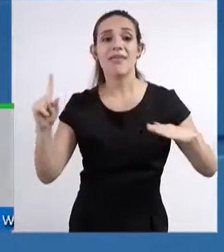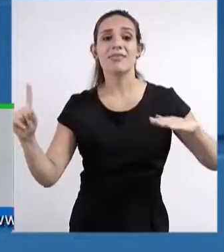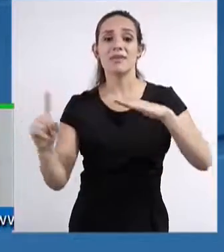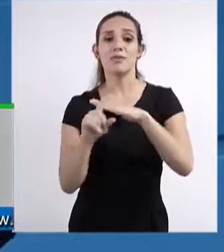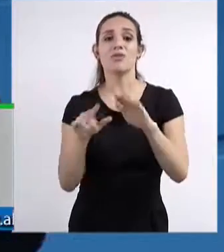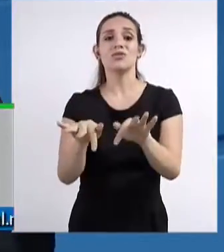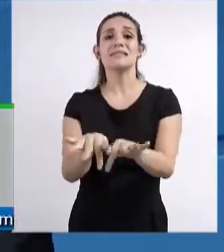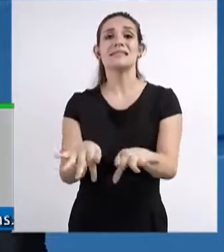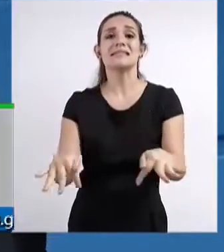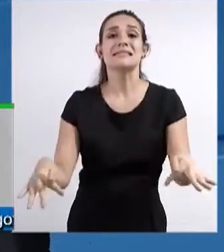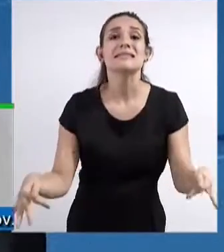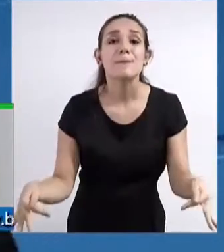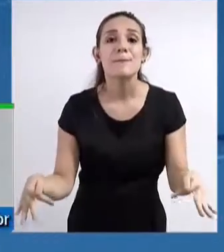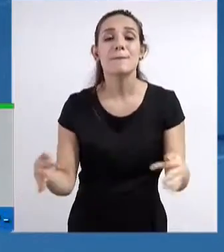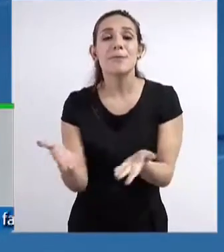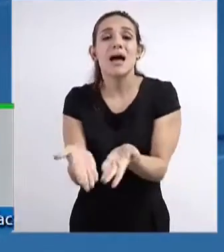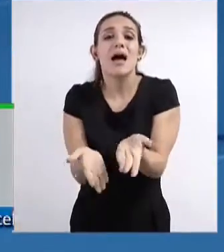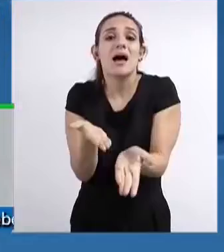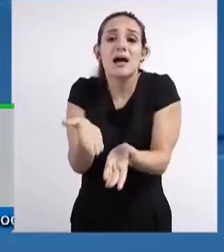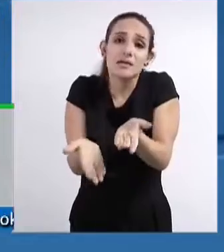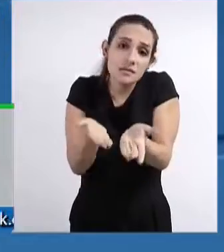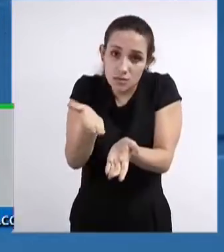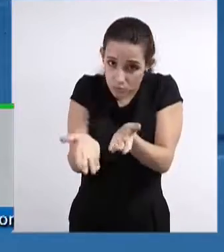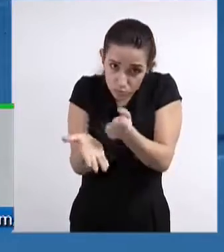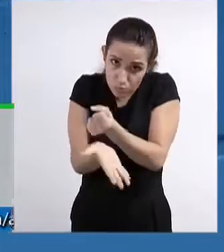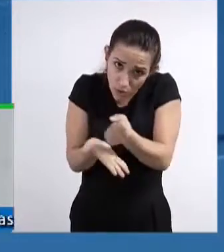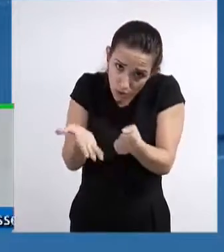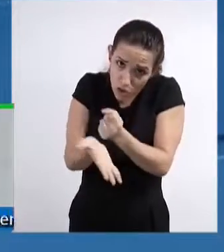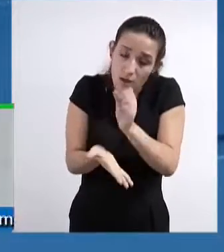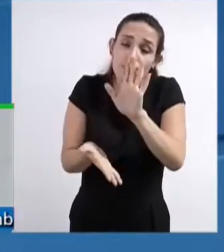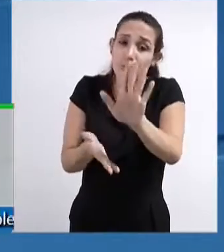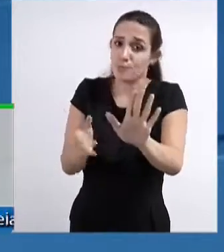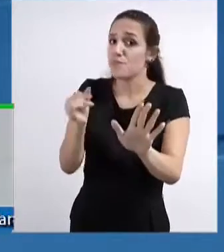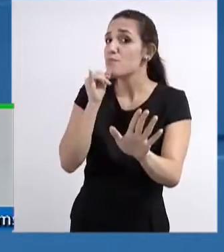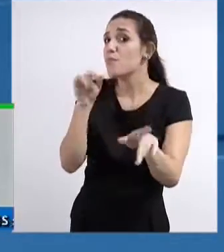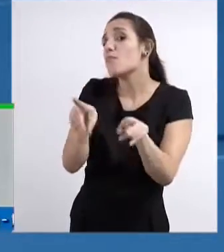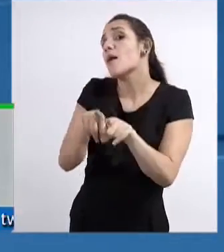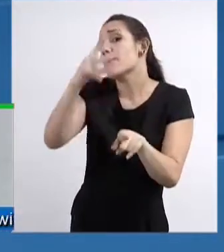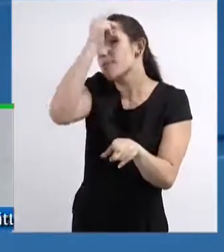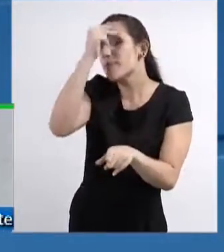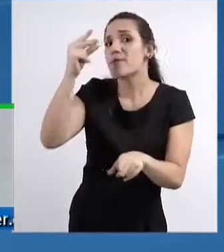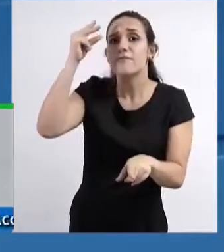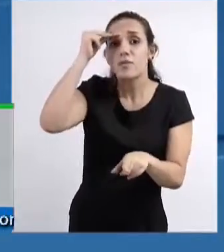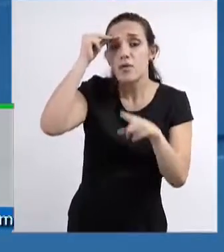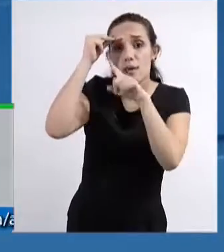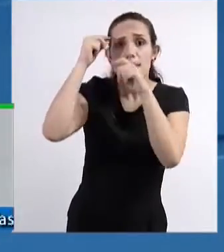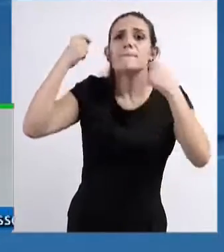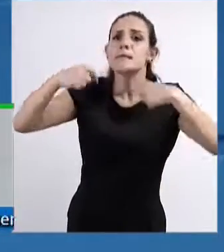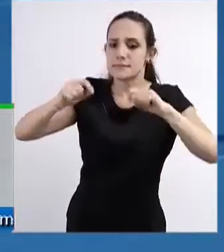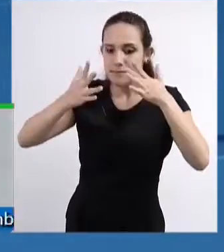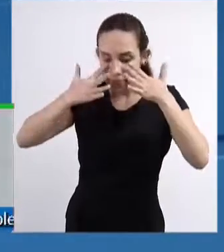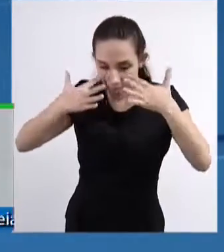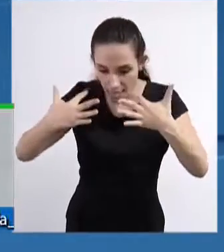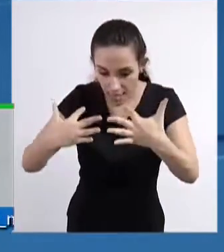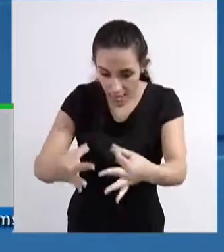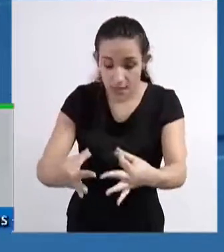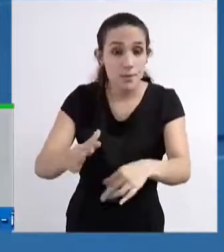né, da atenção básica, e a gente sabe também que as prefeituras precisam ter um